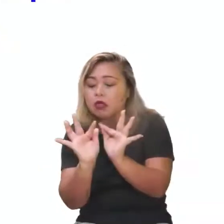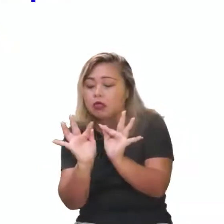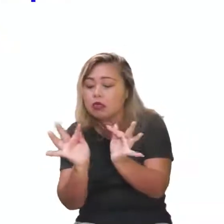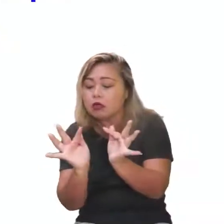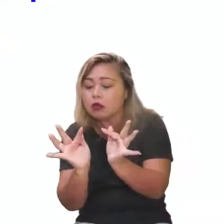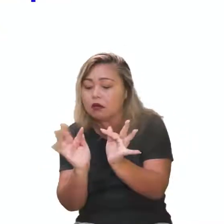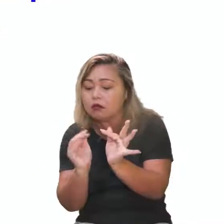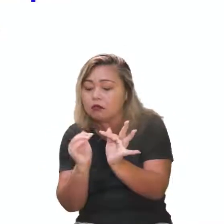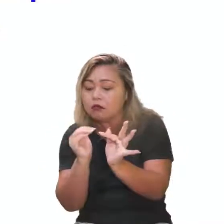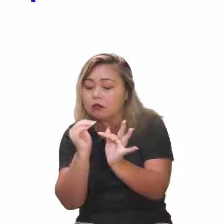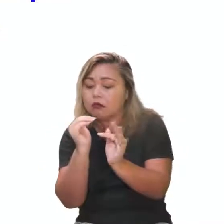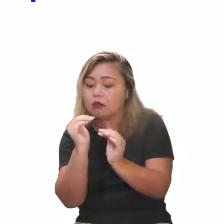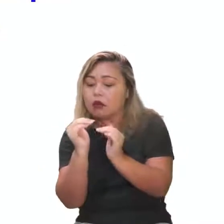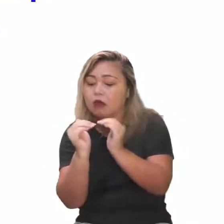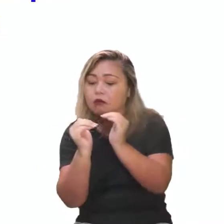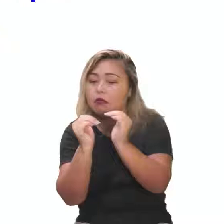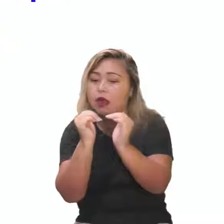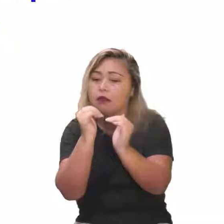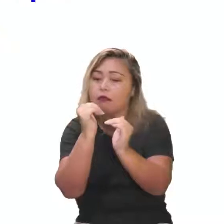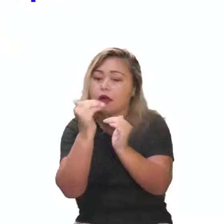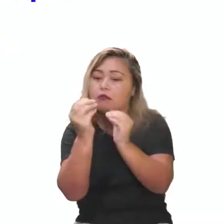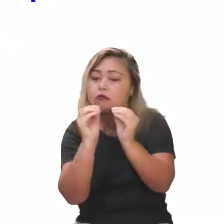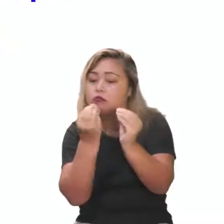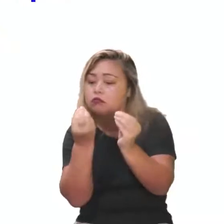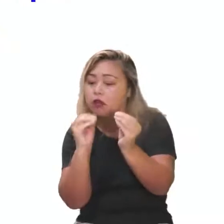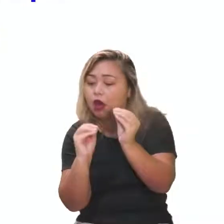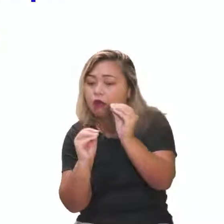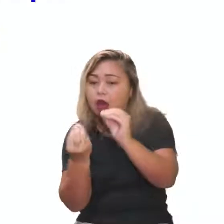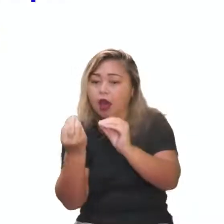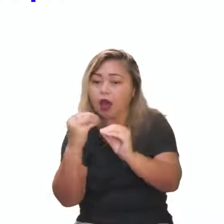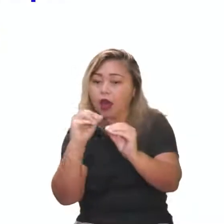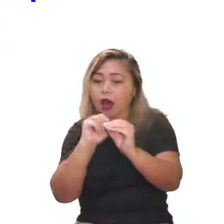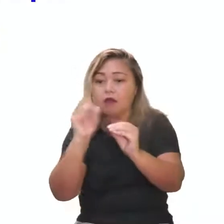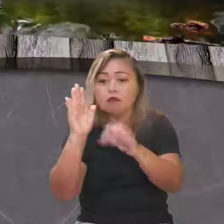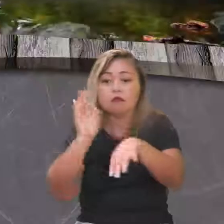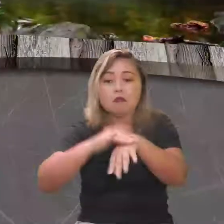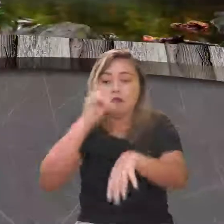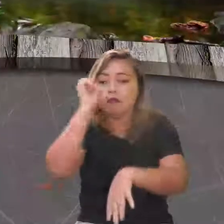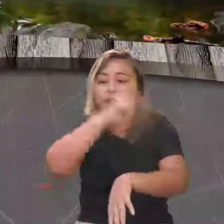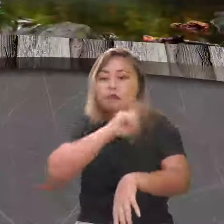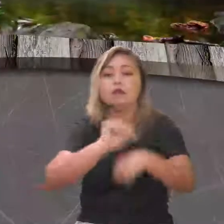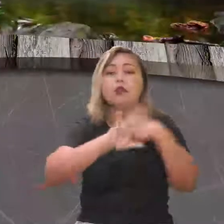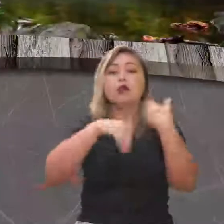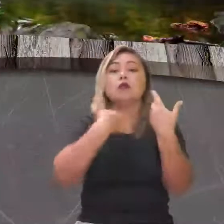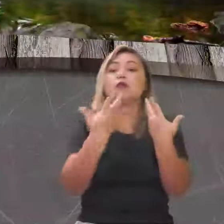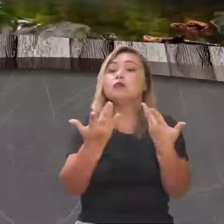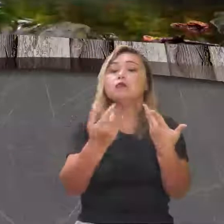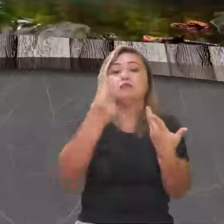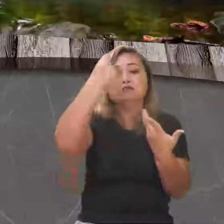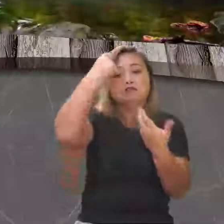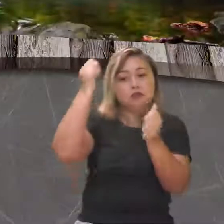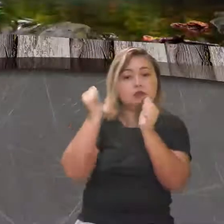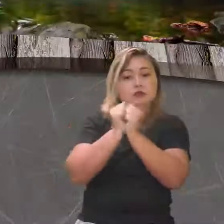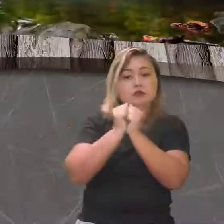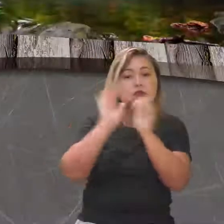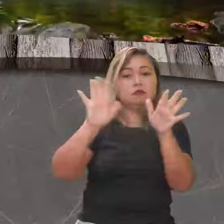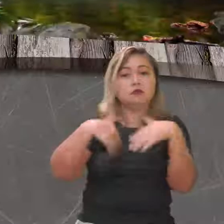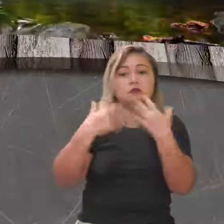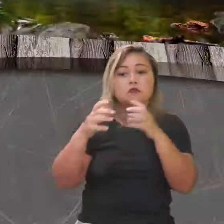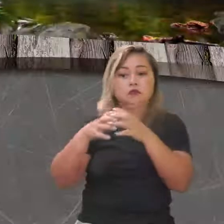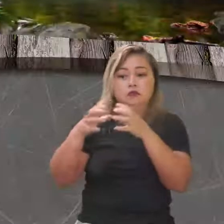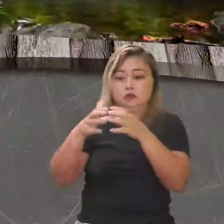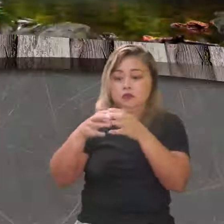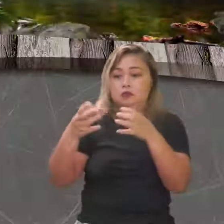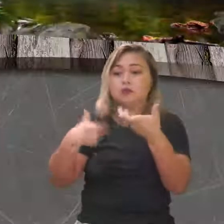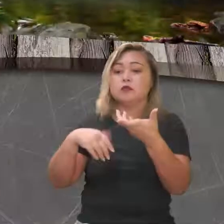simples ao mais complexo. Pensa aqui comigo, galera. Quando a gente estuda, né, os grupos